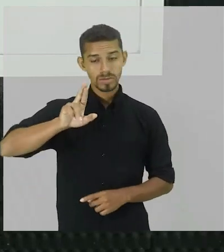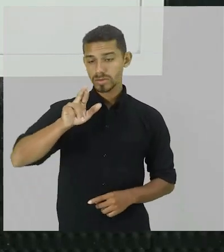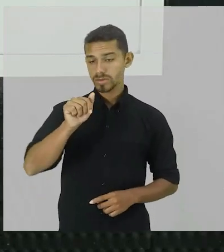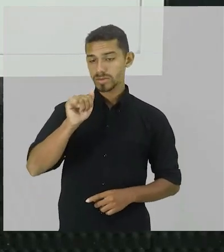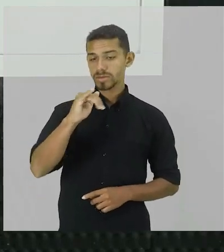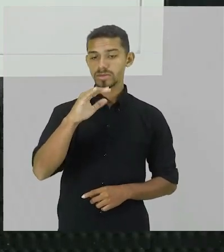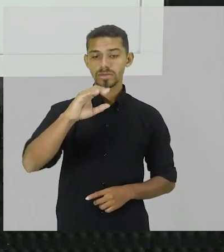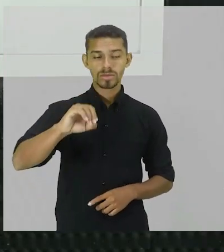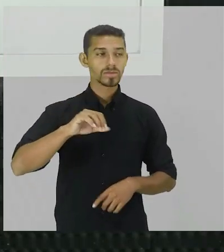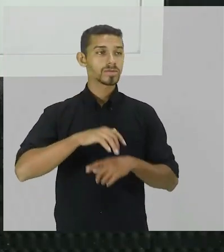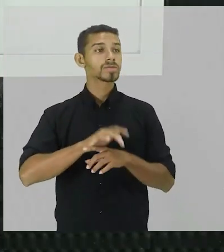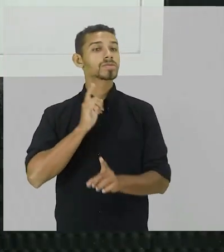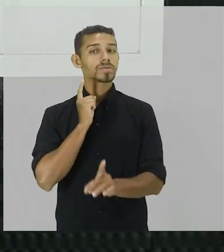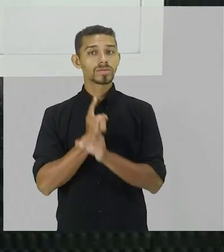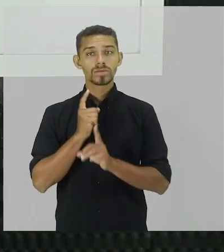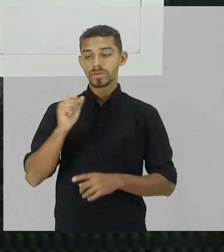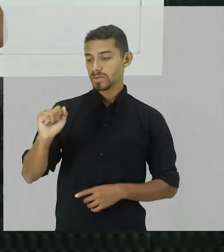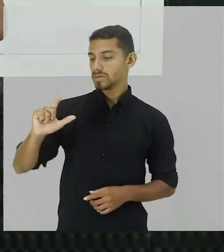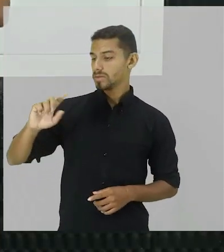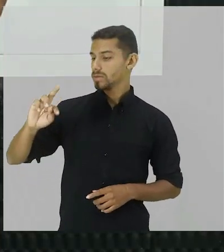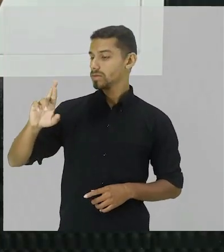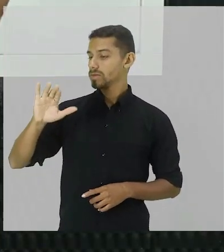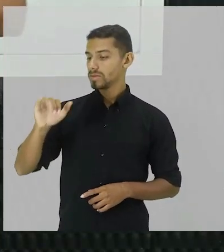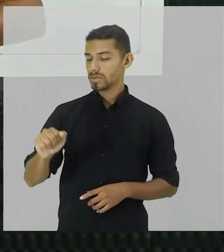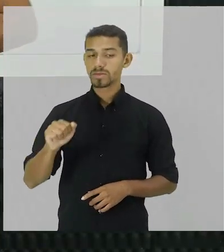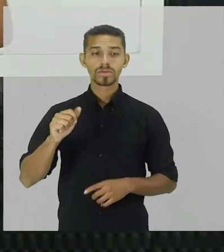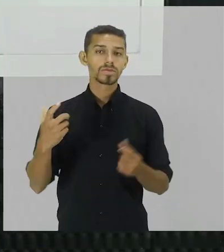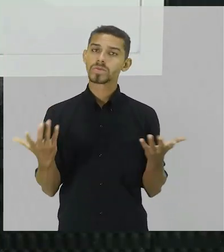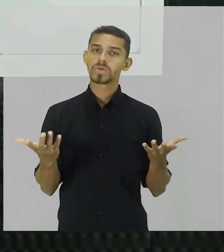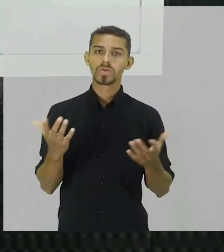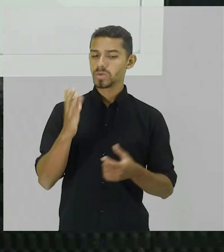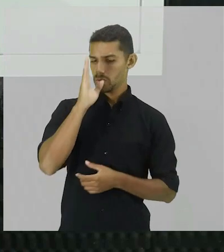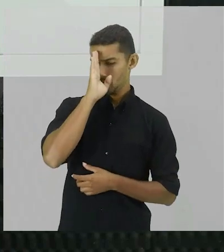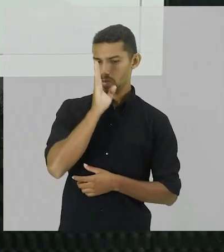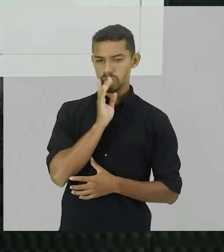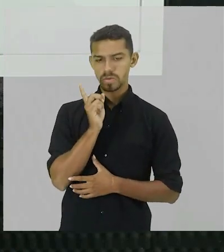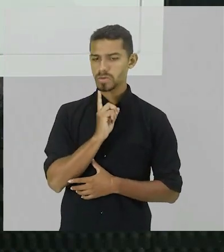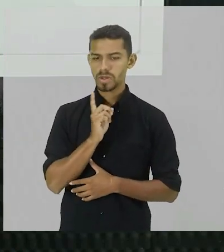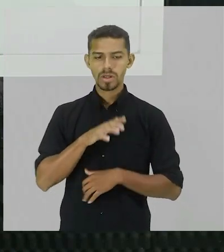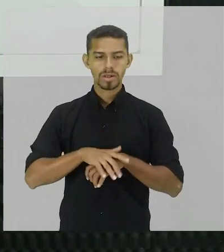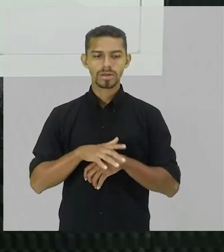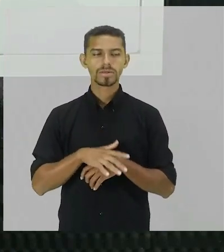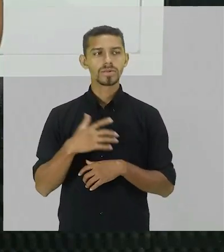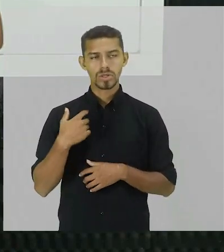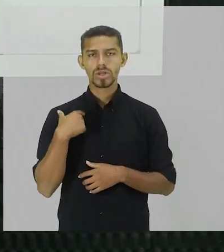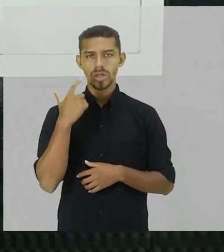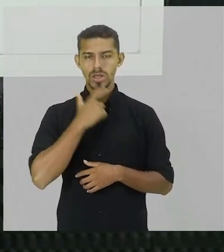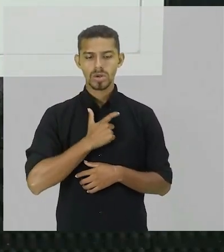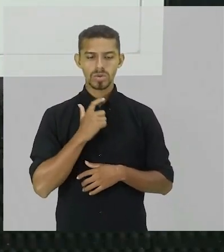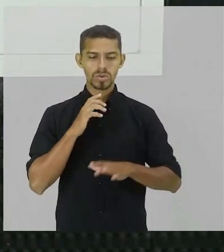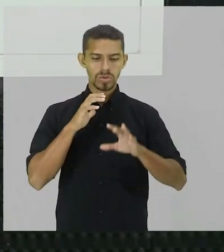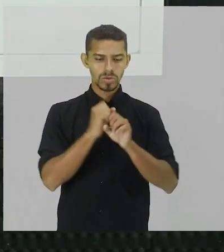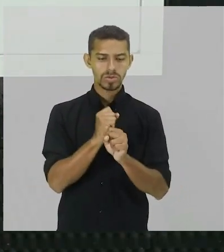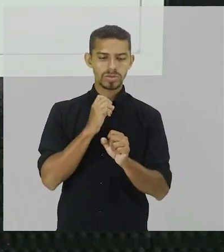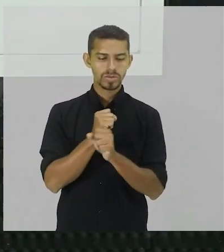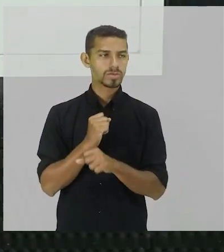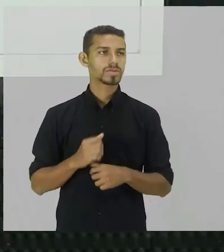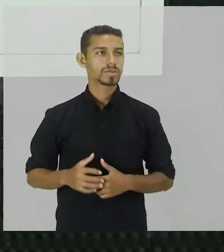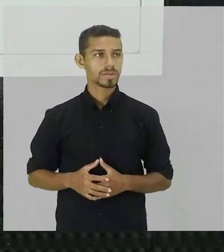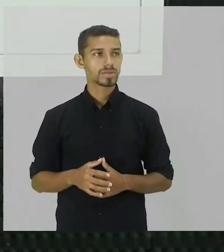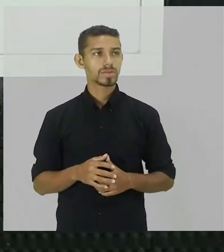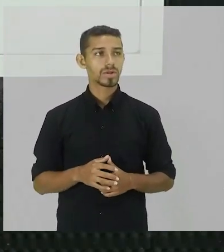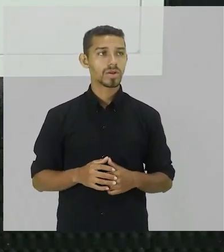consigo encontrar essa altura. Certo? Já que ele não me deu de graça, mas ele me deu uma forma para eu calcular. Olha, essa área aqui é